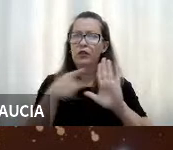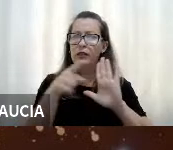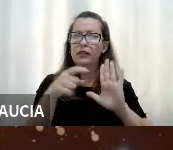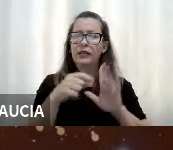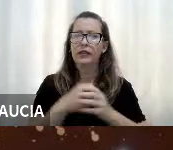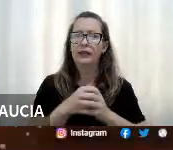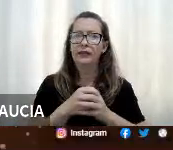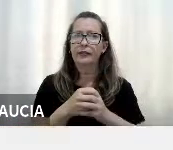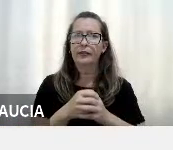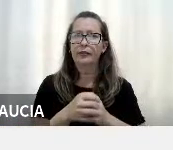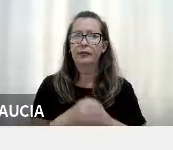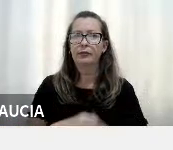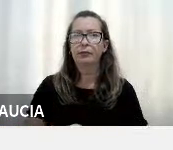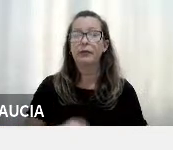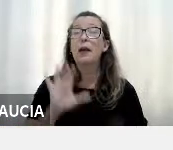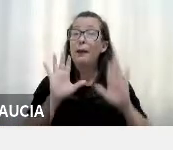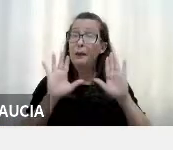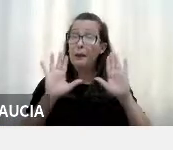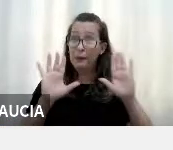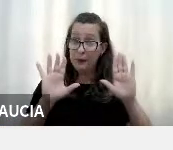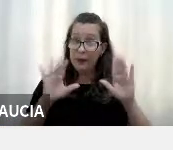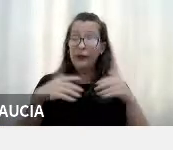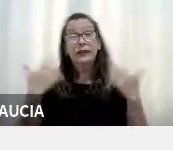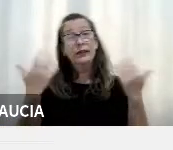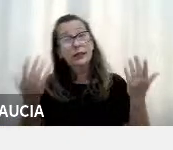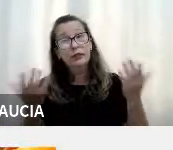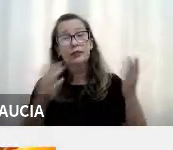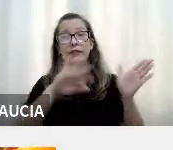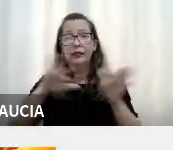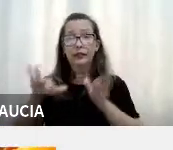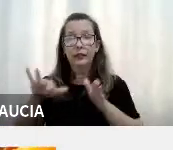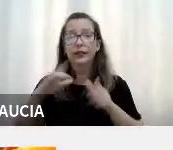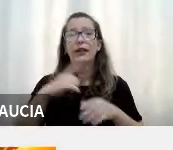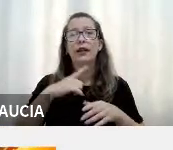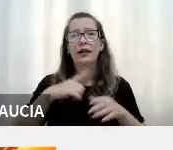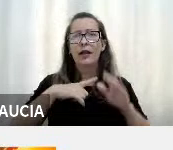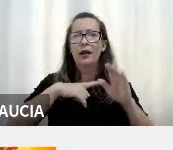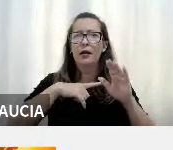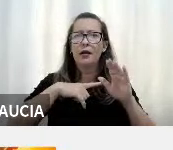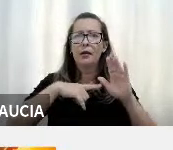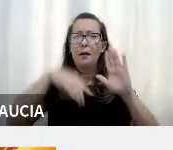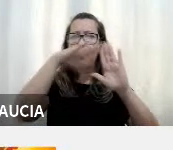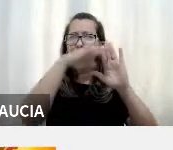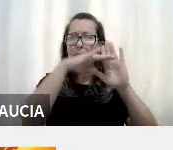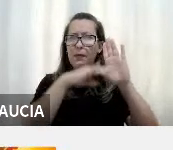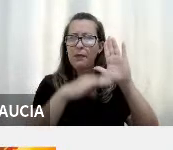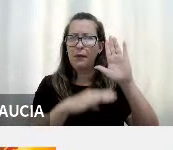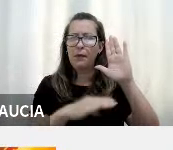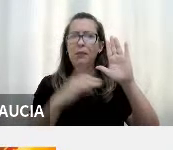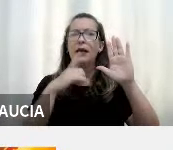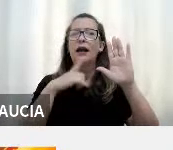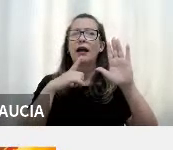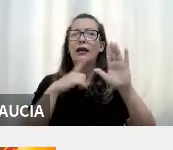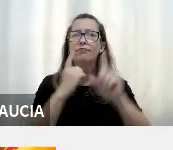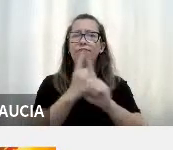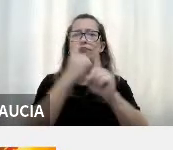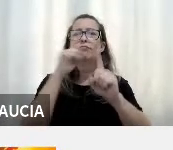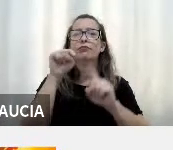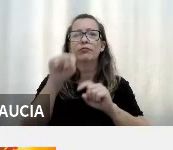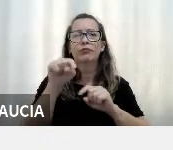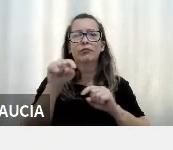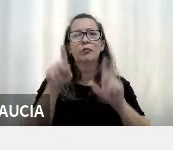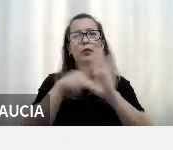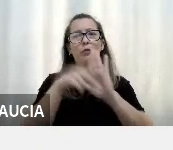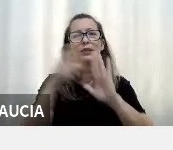para a internet. Mas, enfim, aqui tem as playlists. Vocês podem chegar até a playlist do Universciência e vocês vão ter a chance